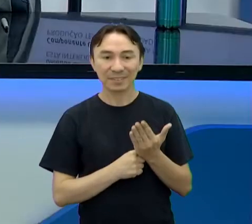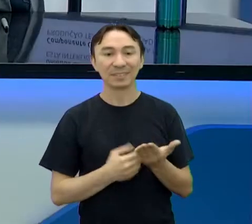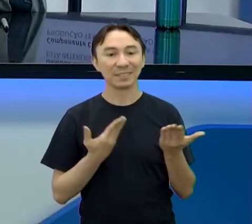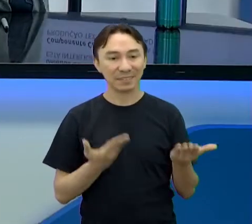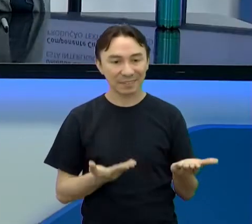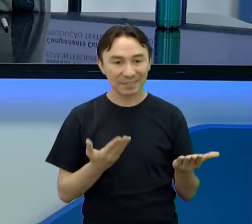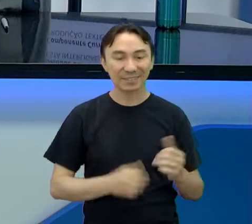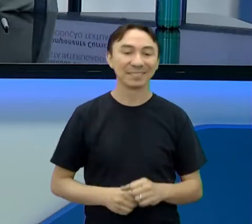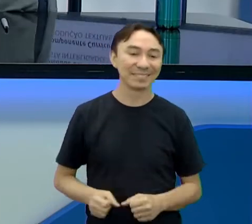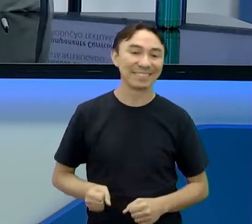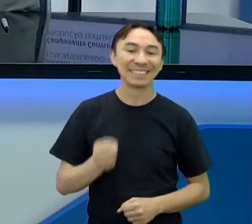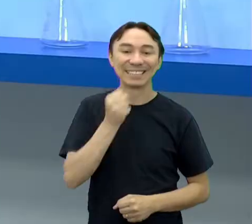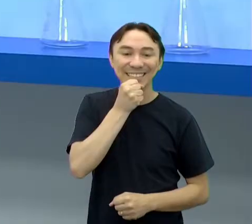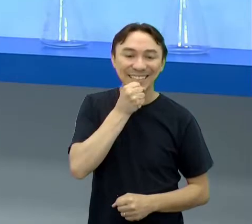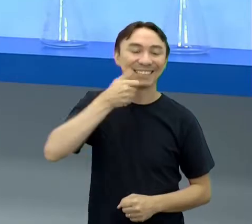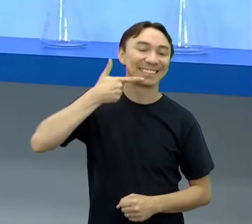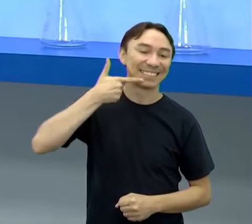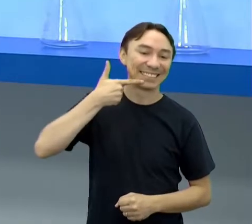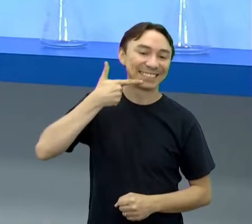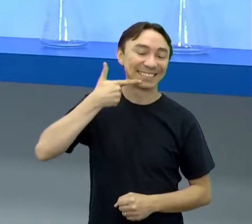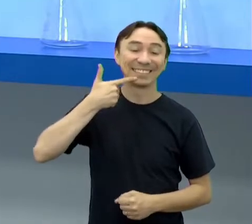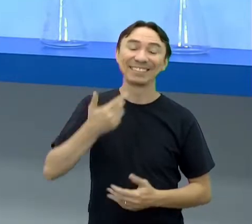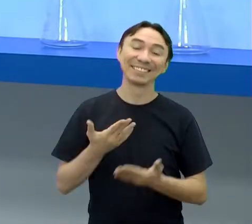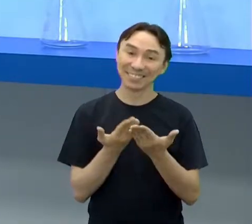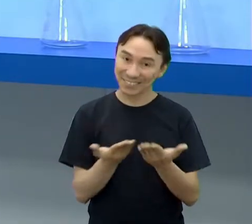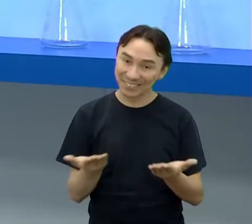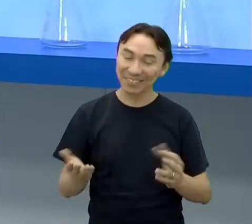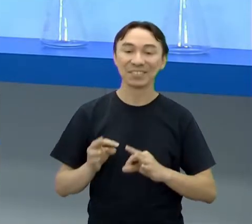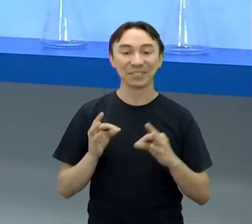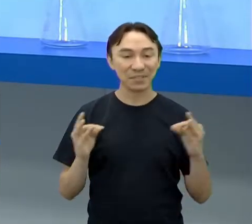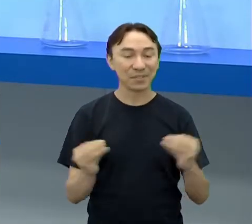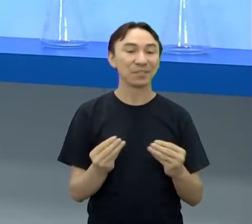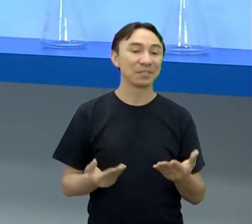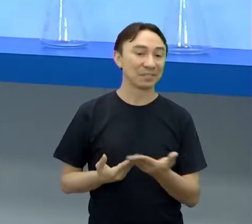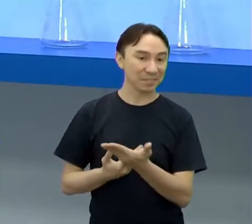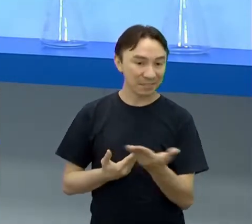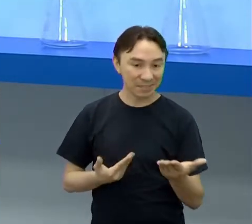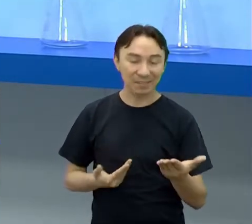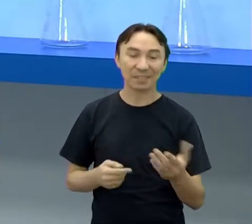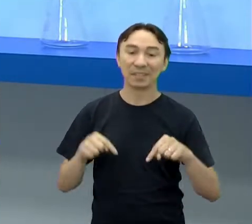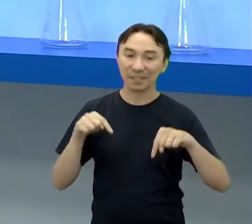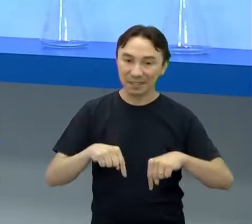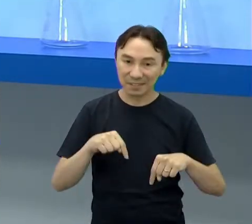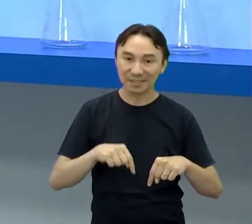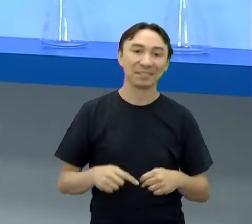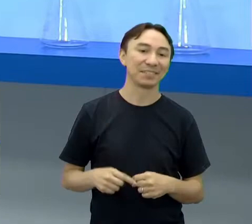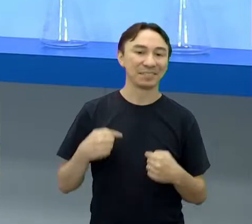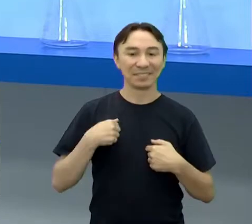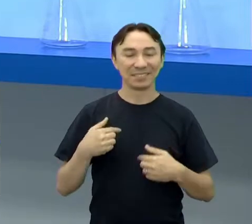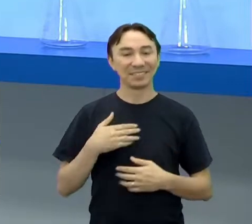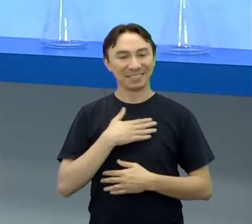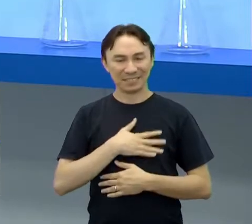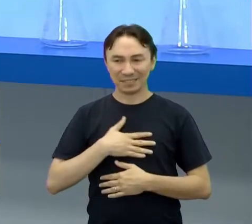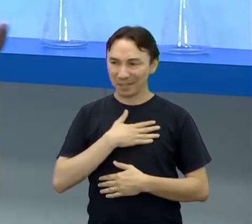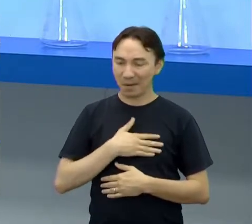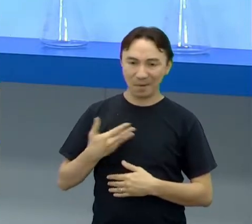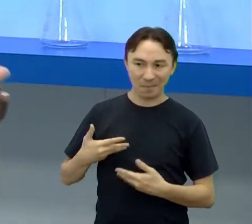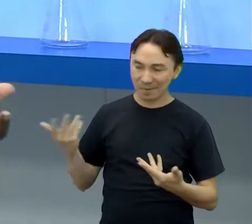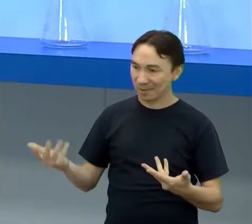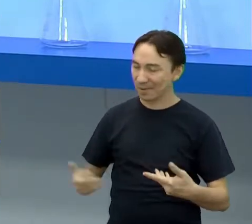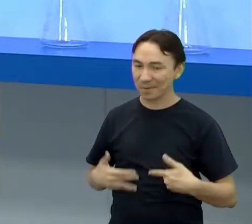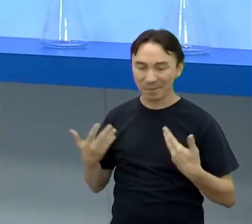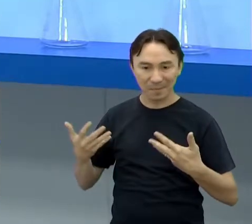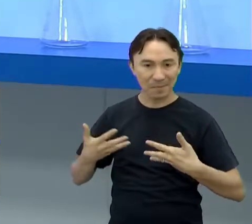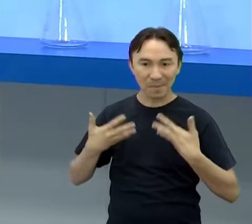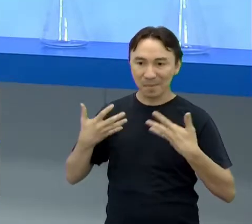Silene Félix. Olá, estudantes e todos que nos acompanham. Muito bem, eu fiquei até sem graça aí depois a brilhantar a